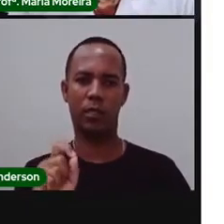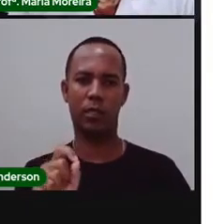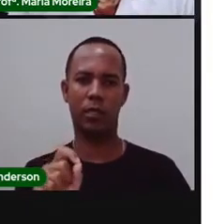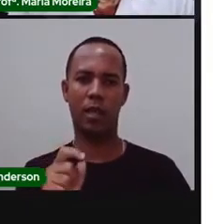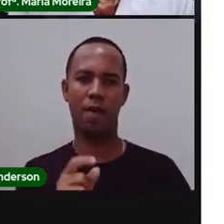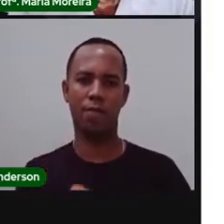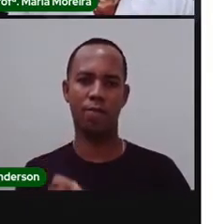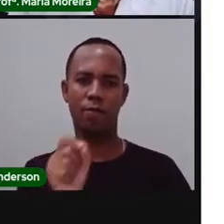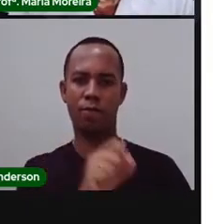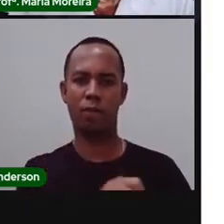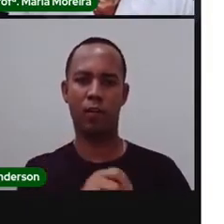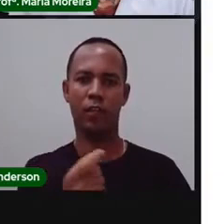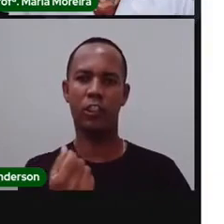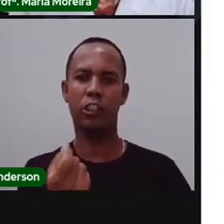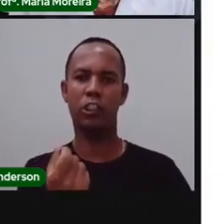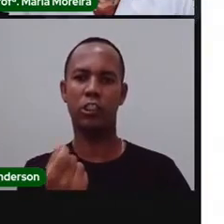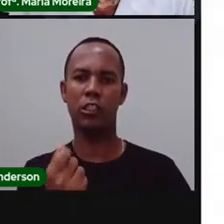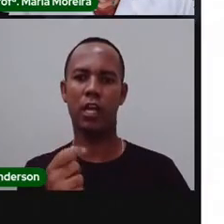dinheiro,